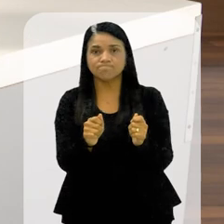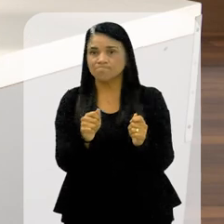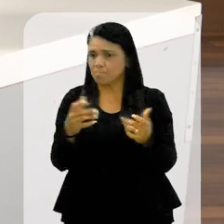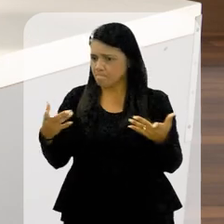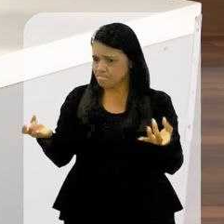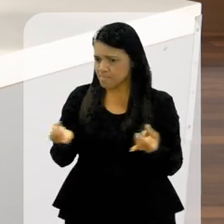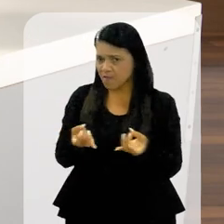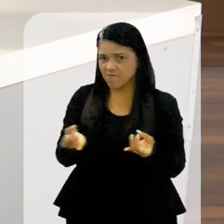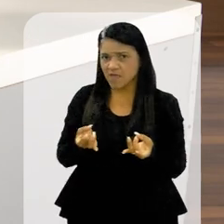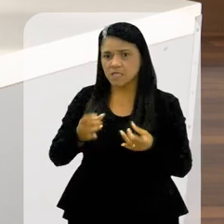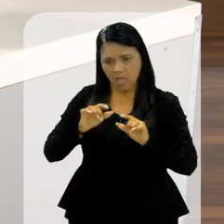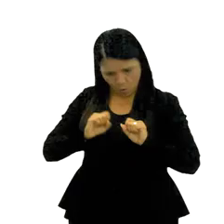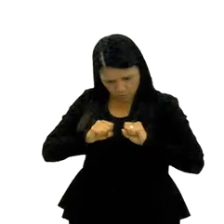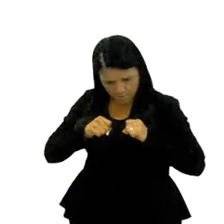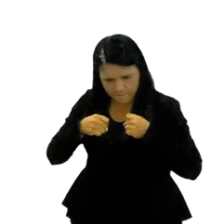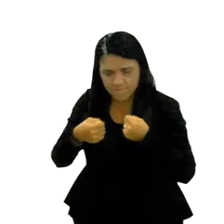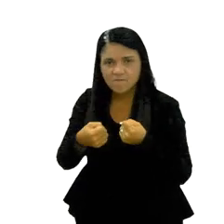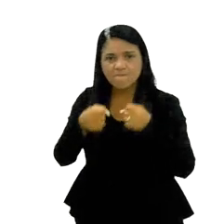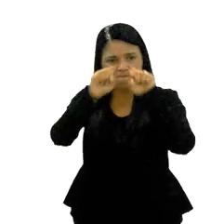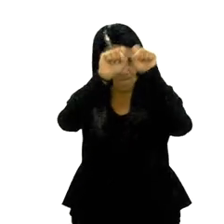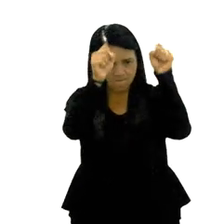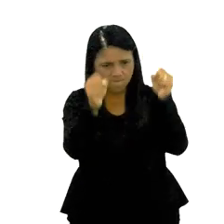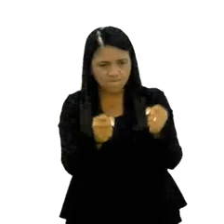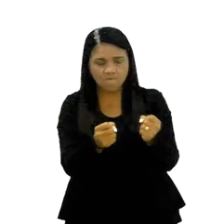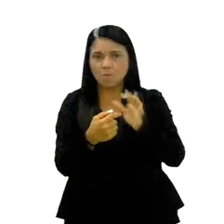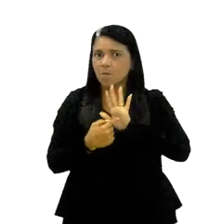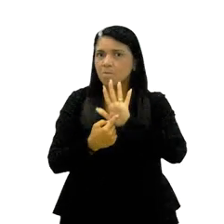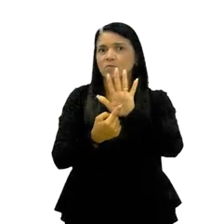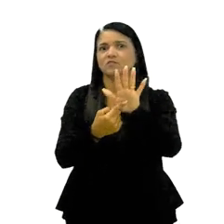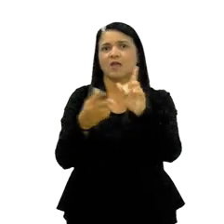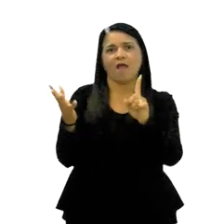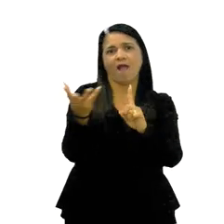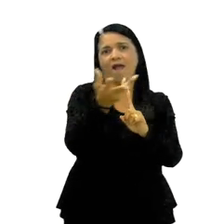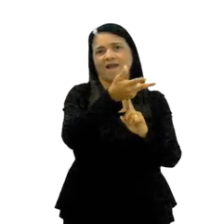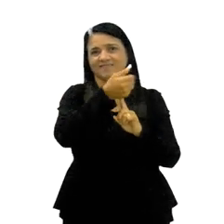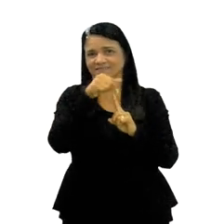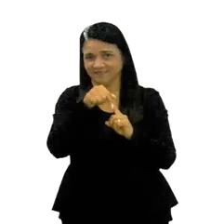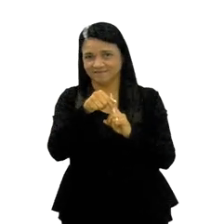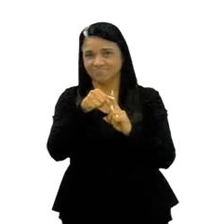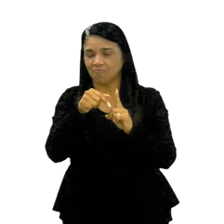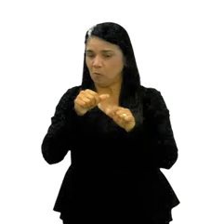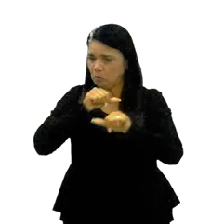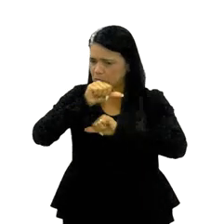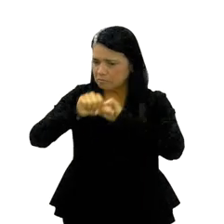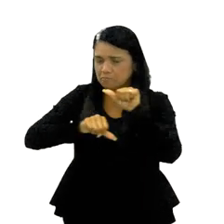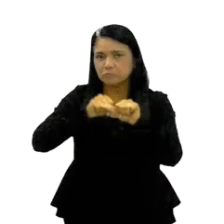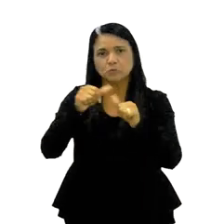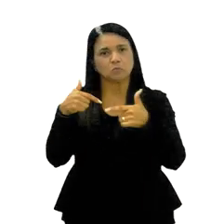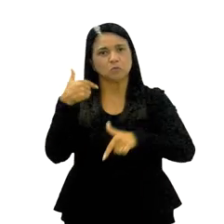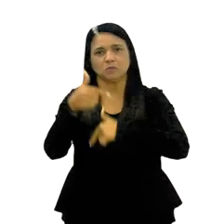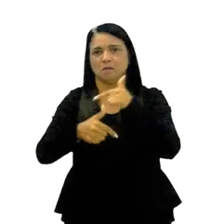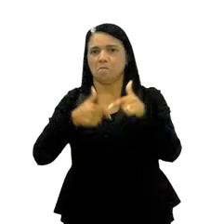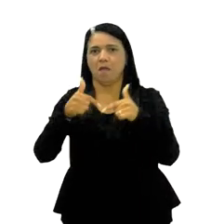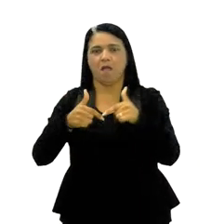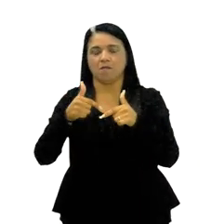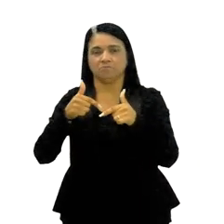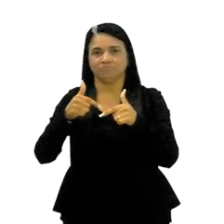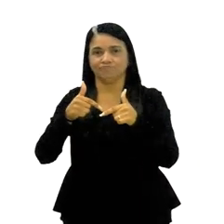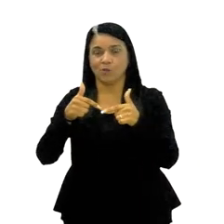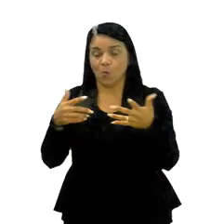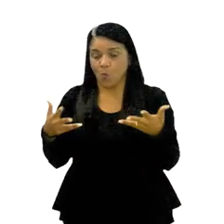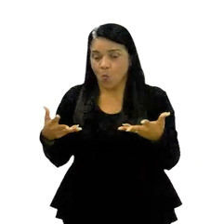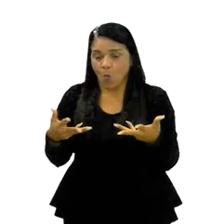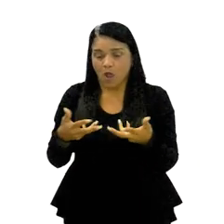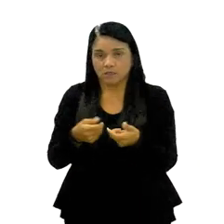automaticamente eu tinha que me esforçar para dar o meu melhor e fazer aquela escultura aparecer. E a partir daí, realmente, o meu trabalho mudou assim,